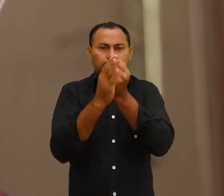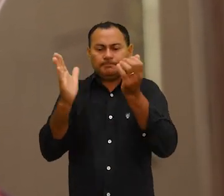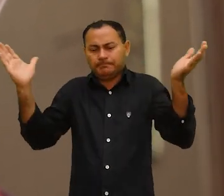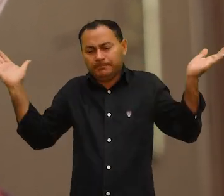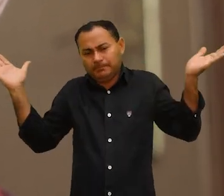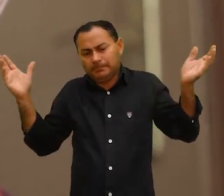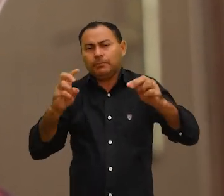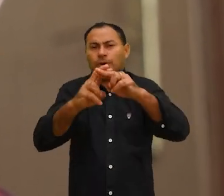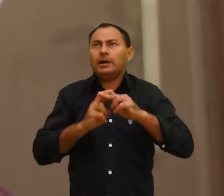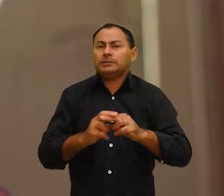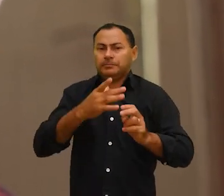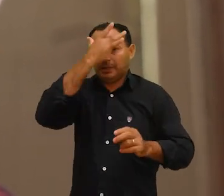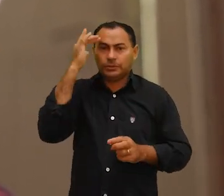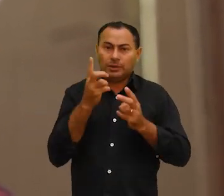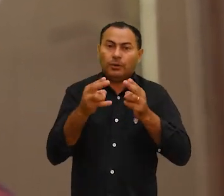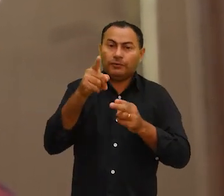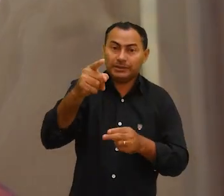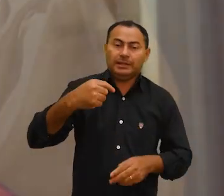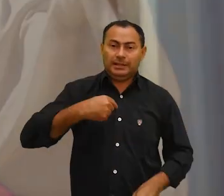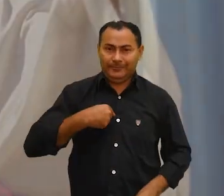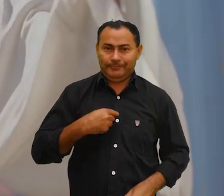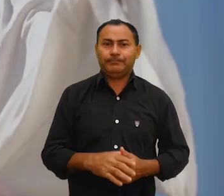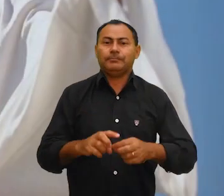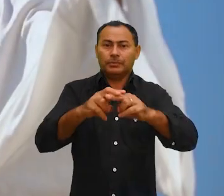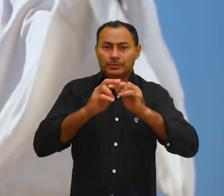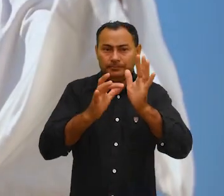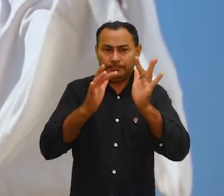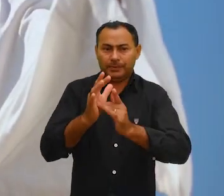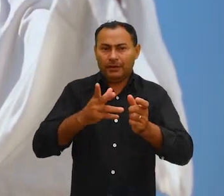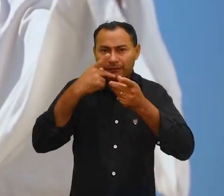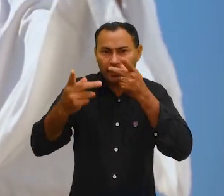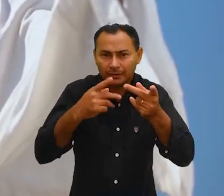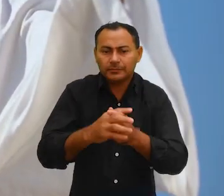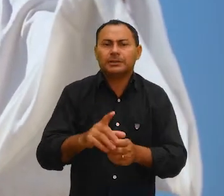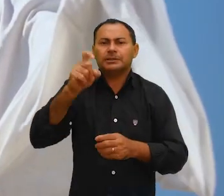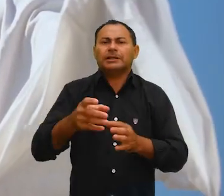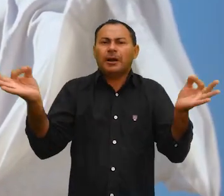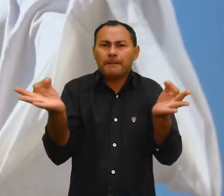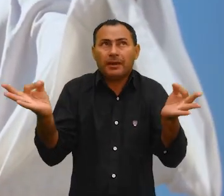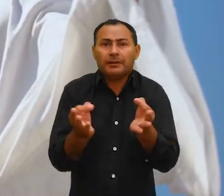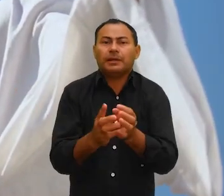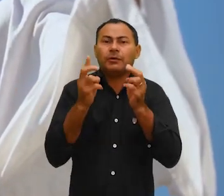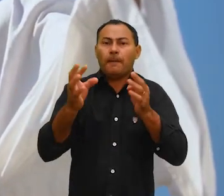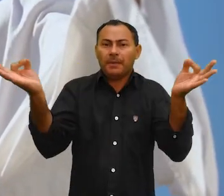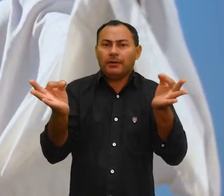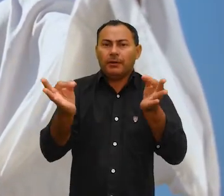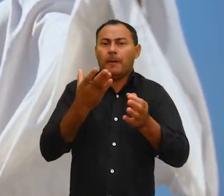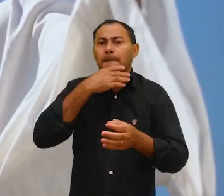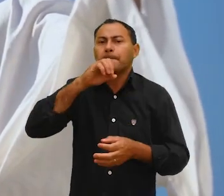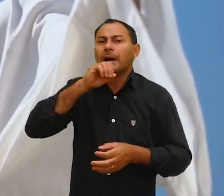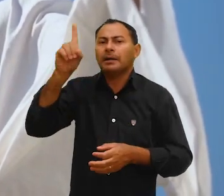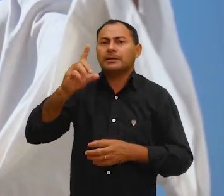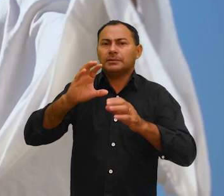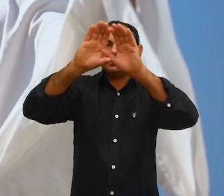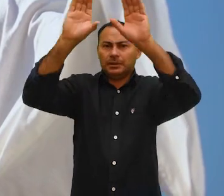pregado sobre uma cruz por causa de pessoas como você e eu. Por isso Jesus está dizendo, sejam perfeitos como perfeito é o